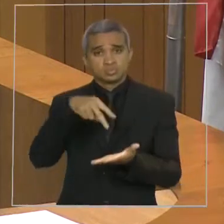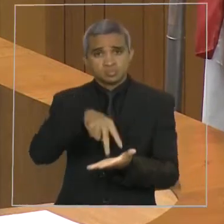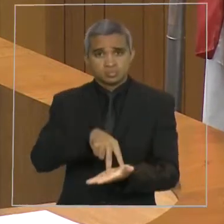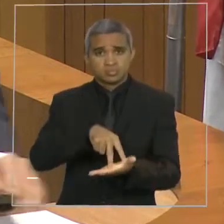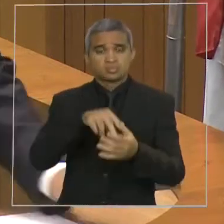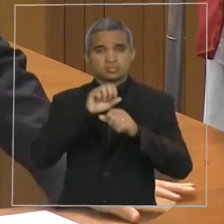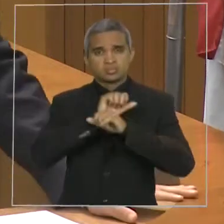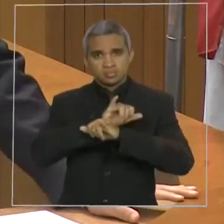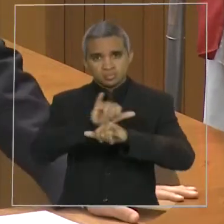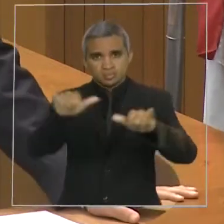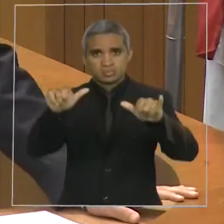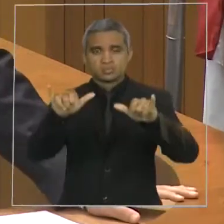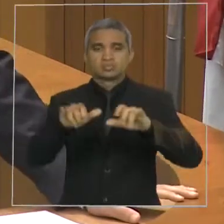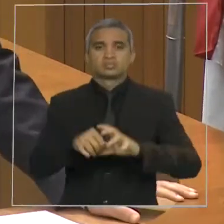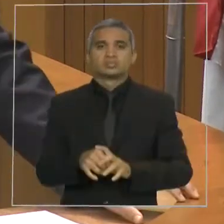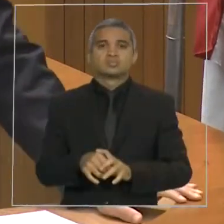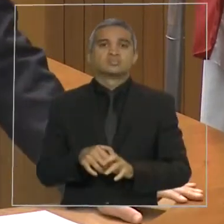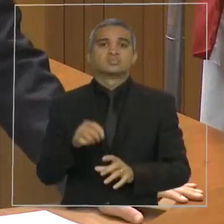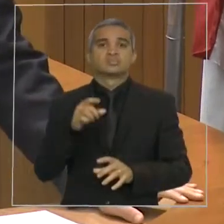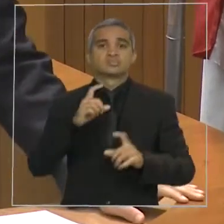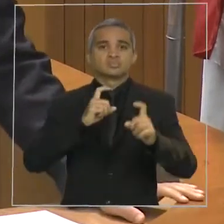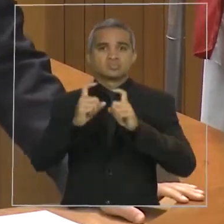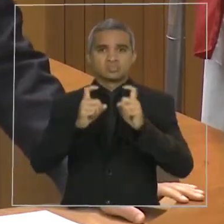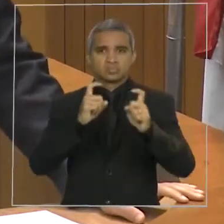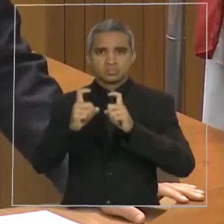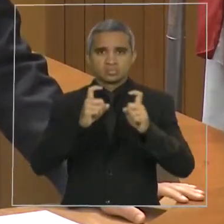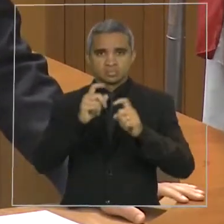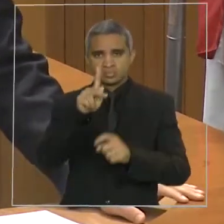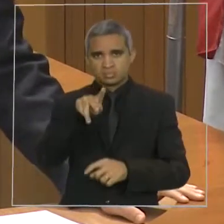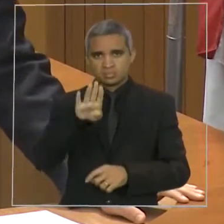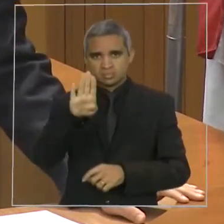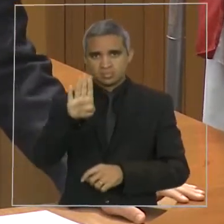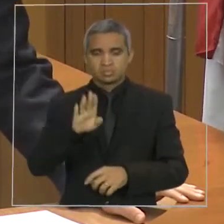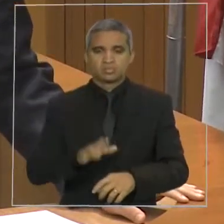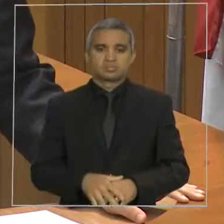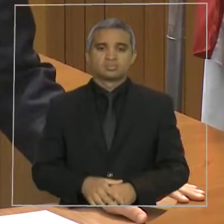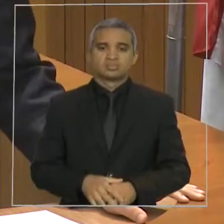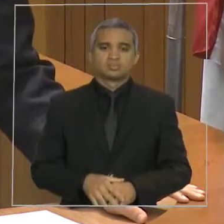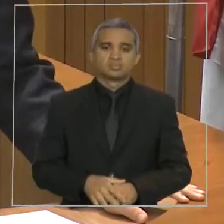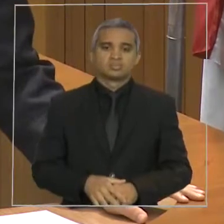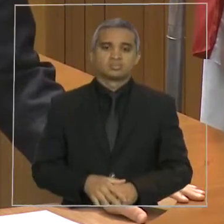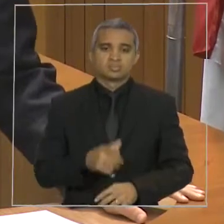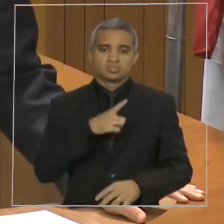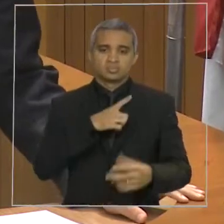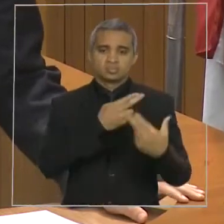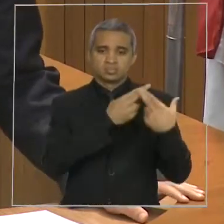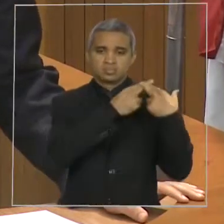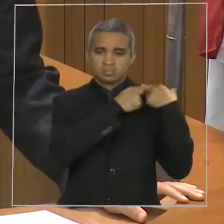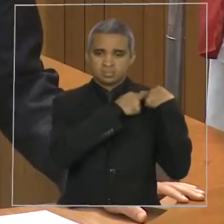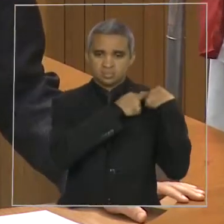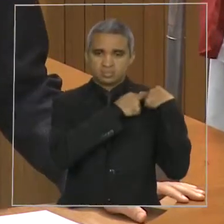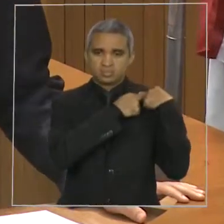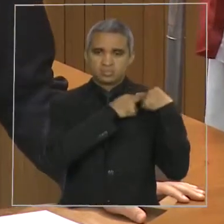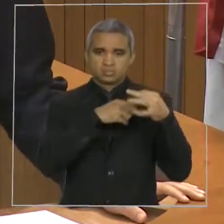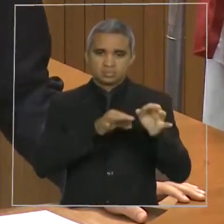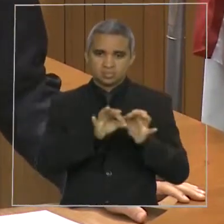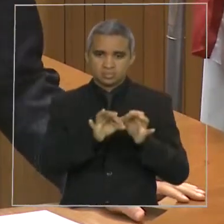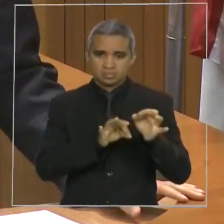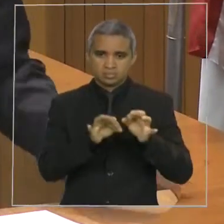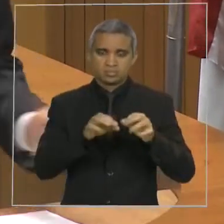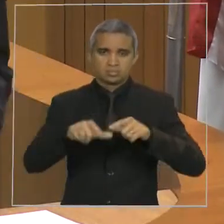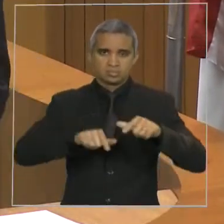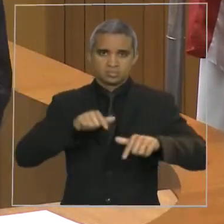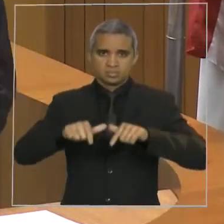de hoje pela Comissão de Educação da Casa, que teve à frente na condução dos trabalhos seu